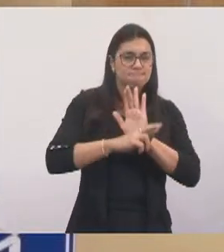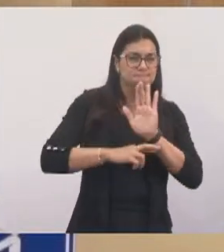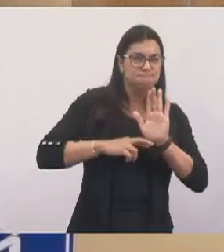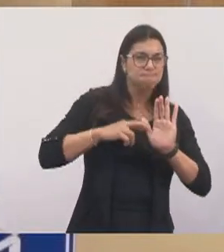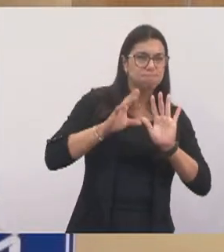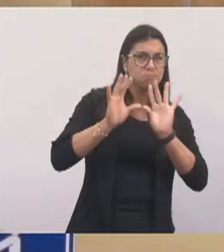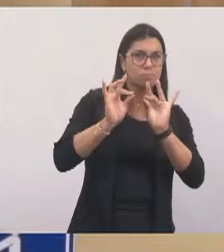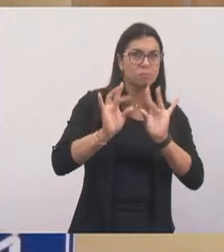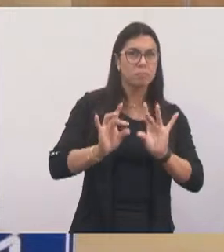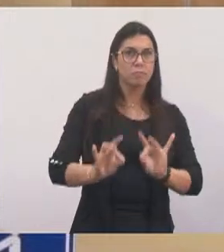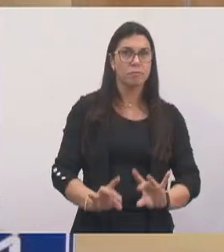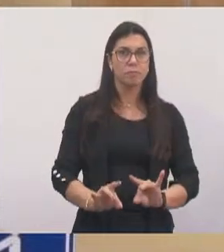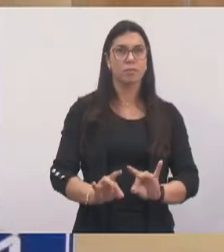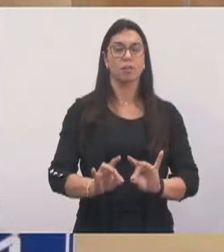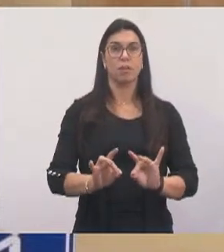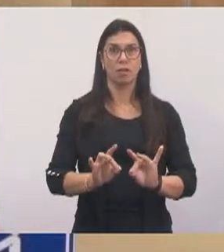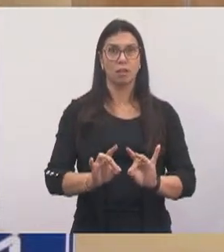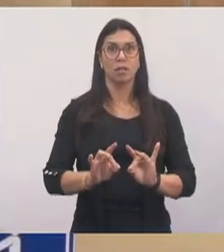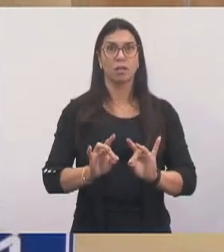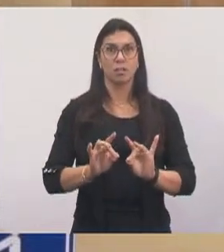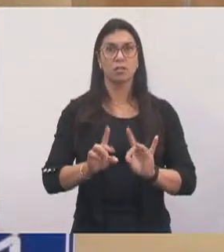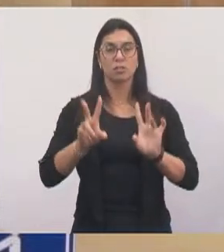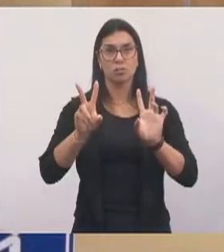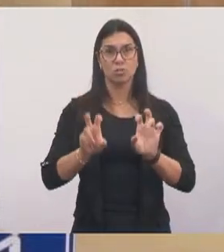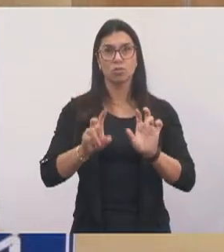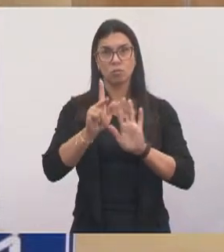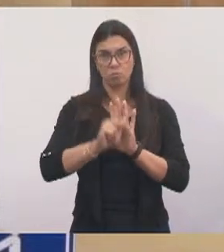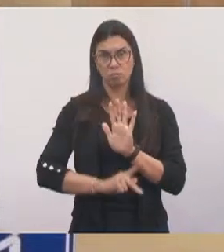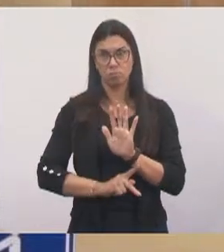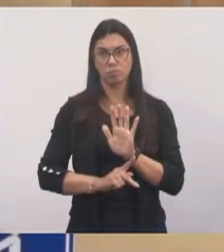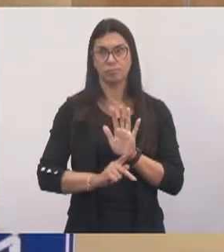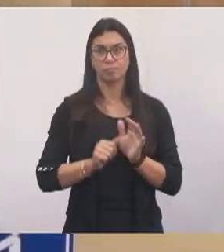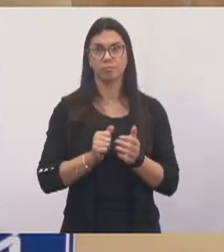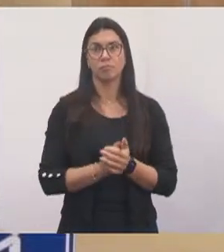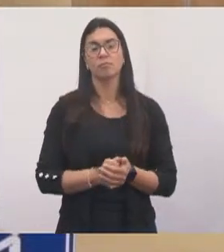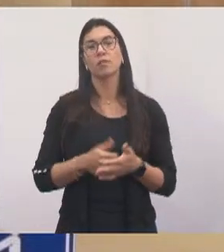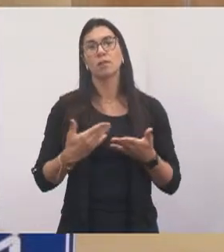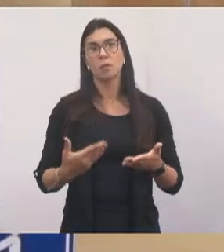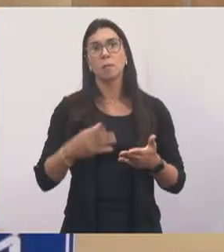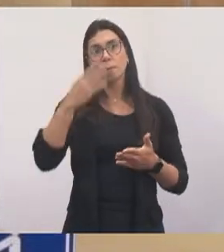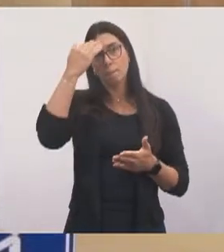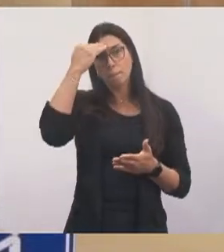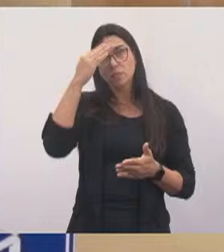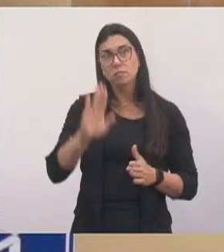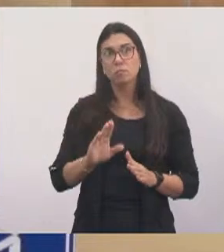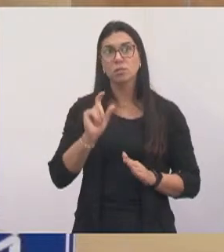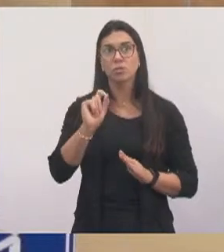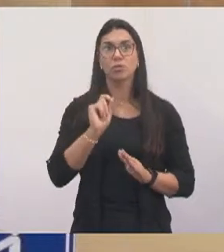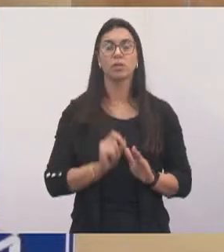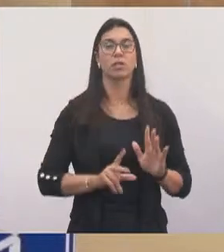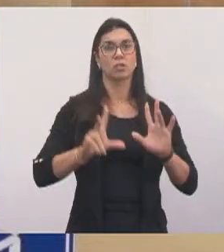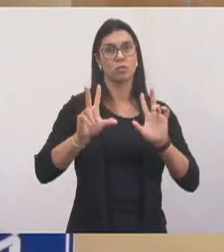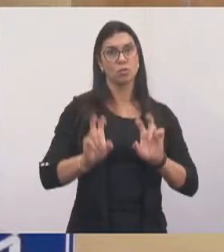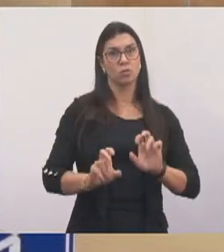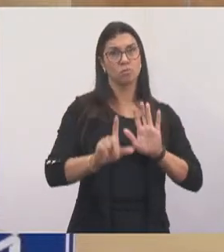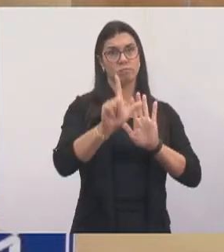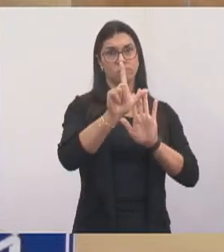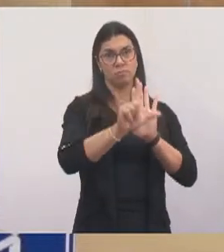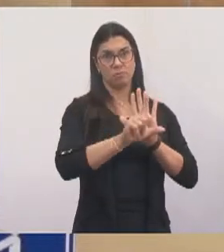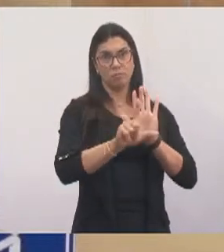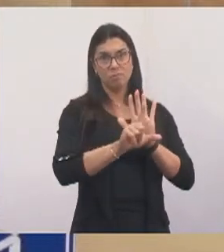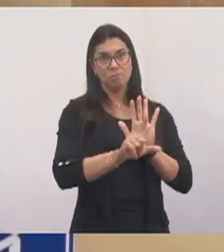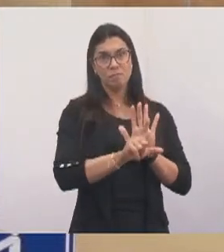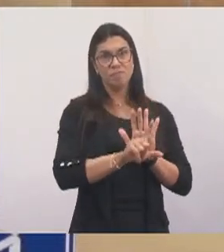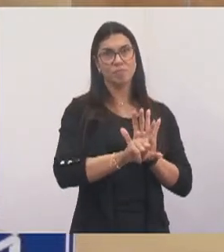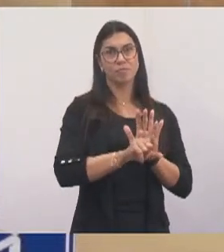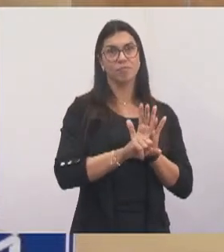criteriosa, primeiro, no que diz respeito à legalidade, à inconstitucionalidade,